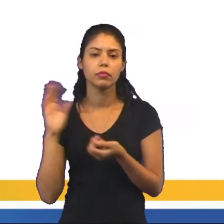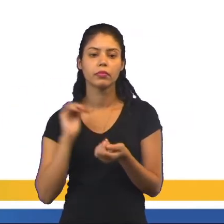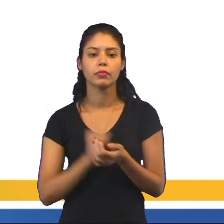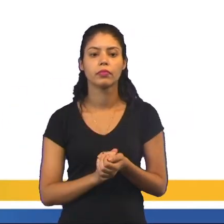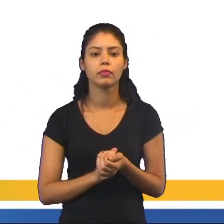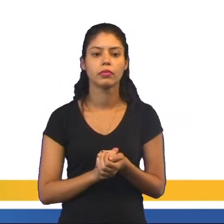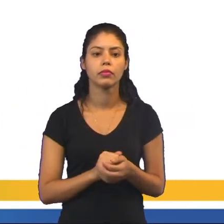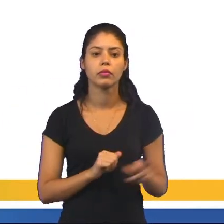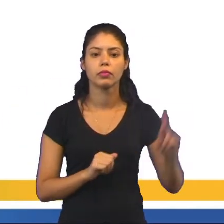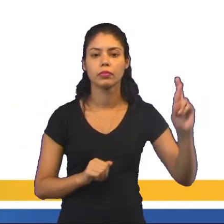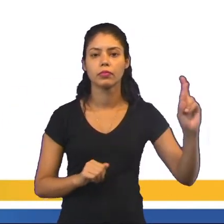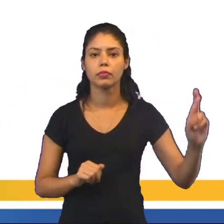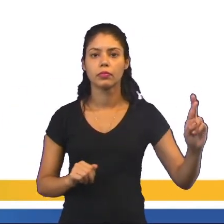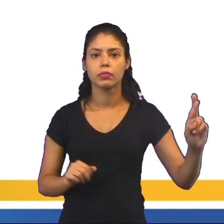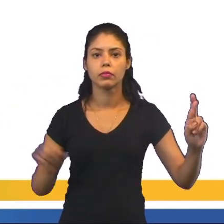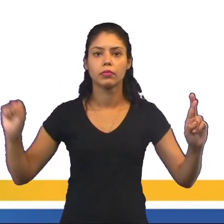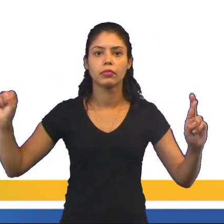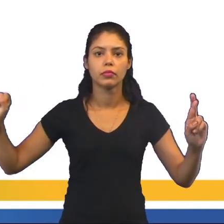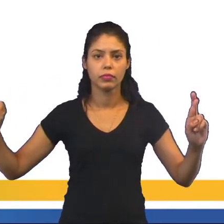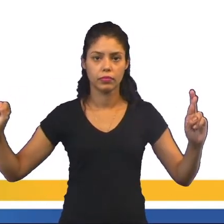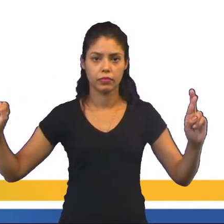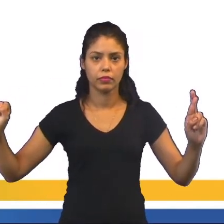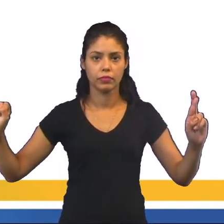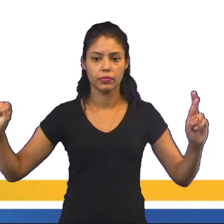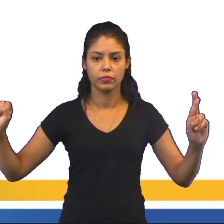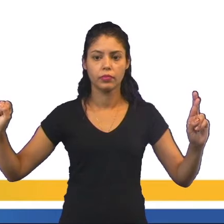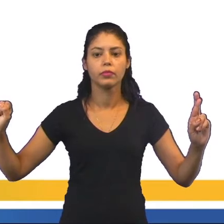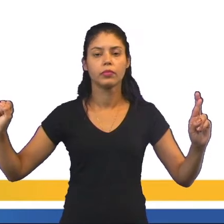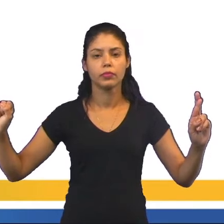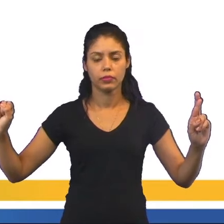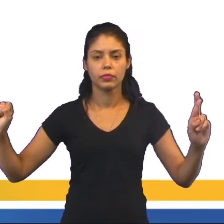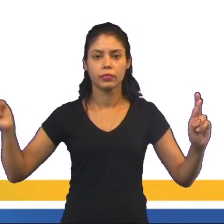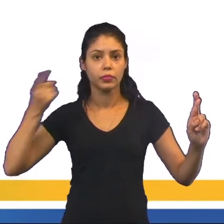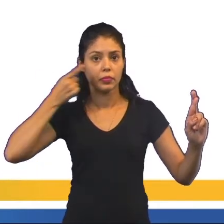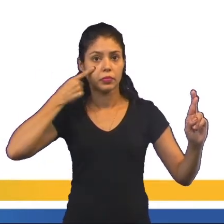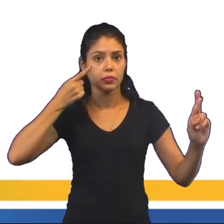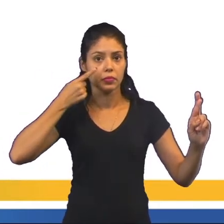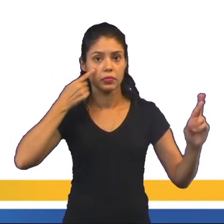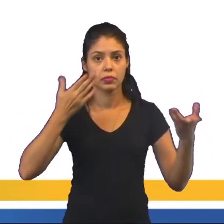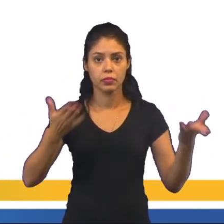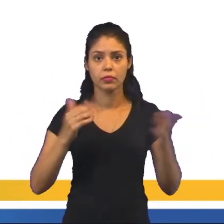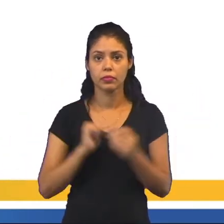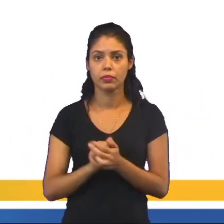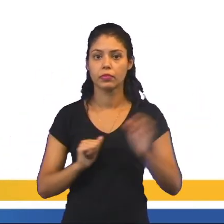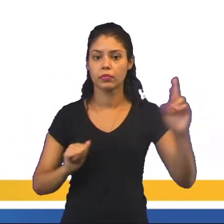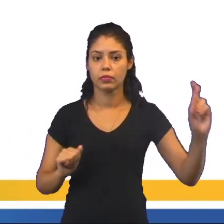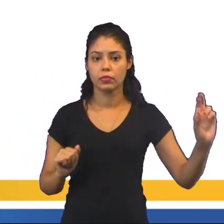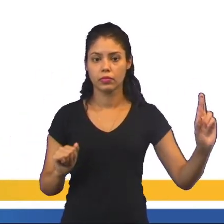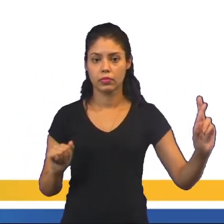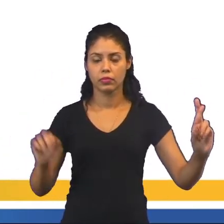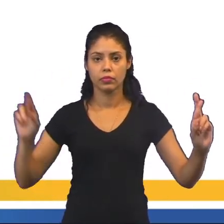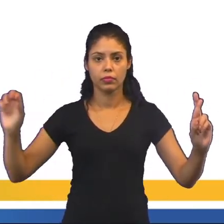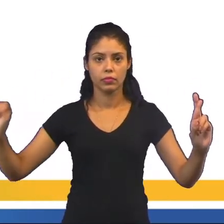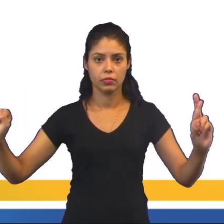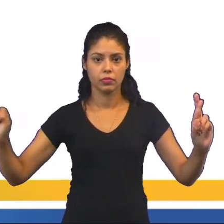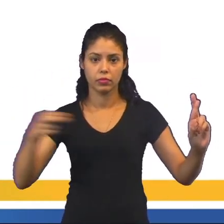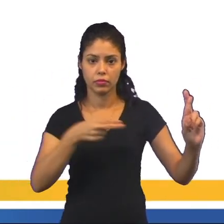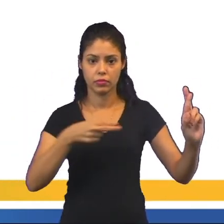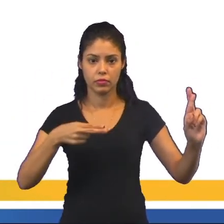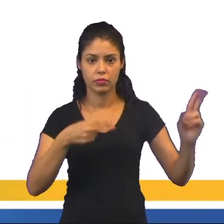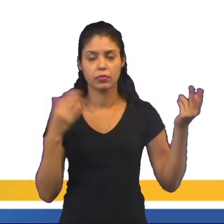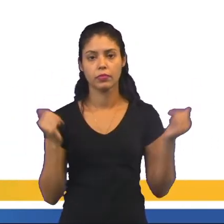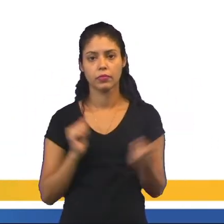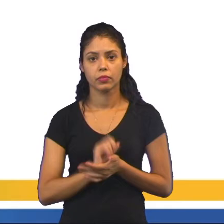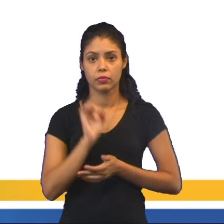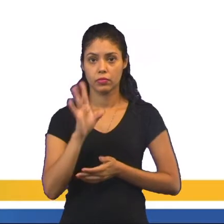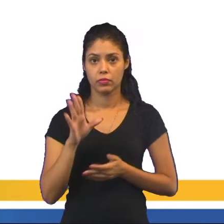a reta R, a reta S, então nós podemos dizer que R é igual a S. Como assim?